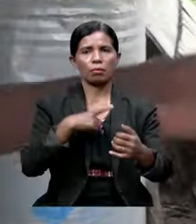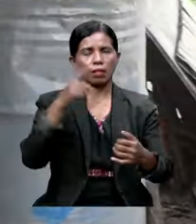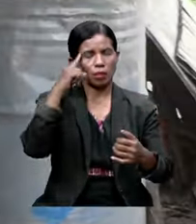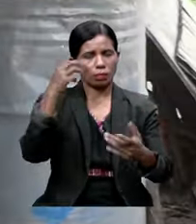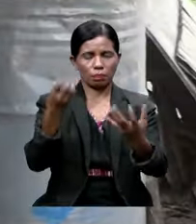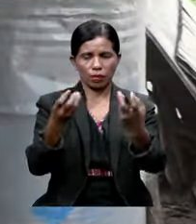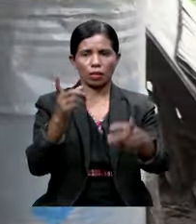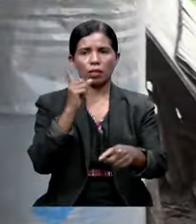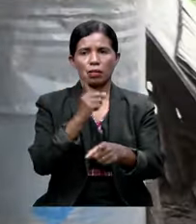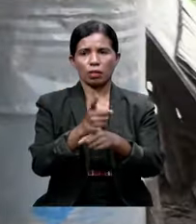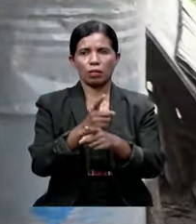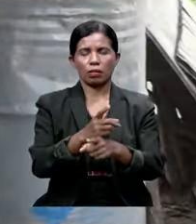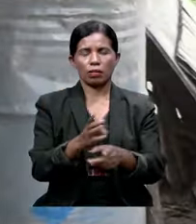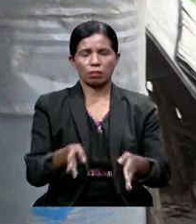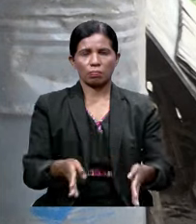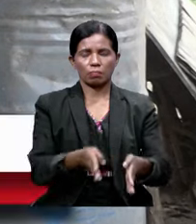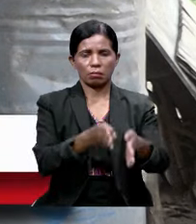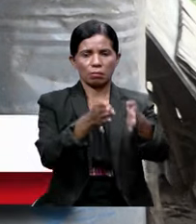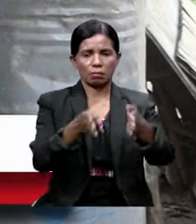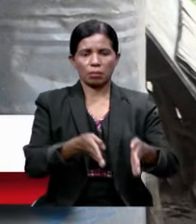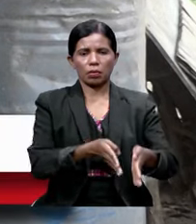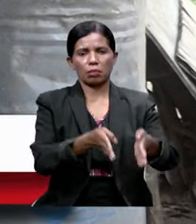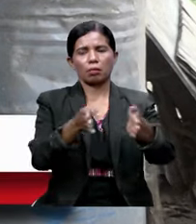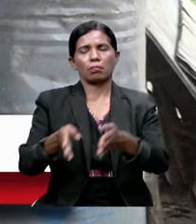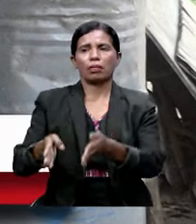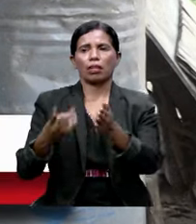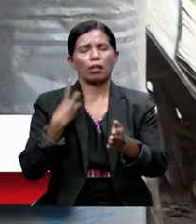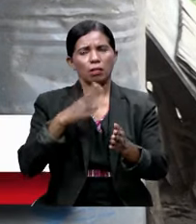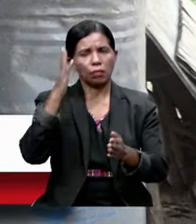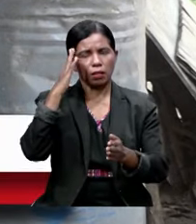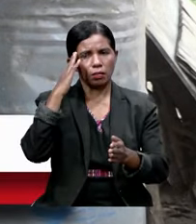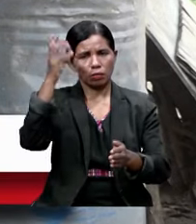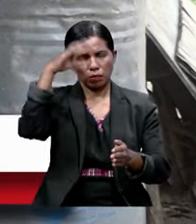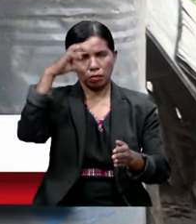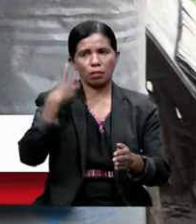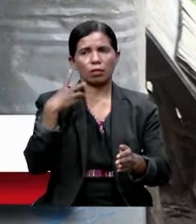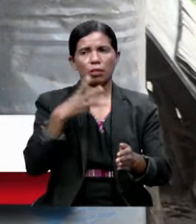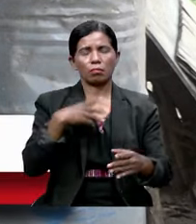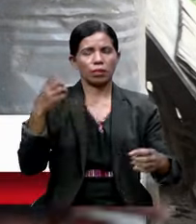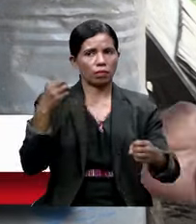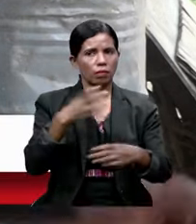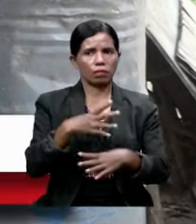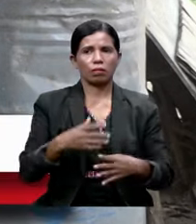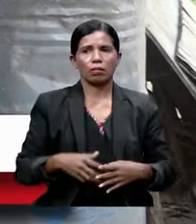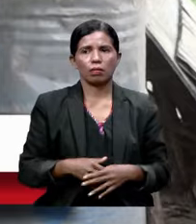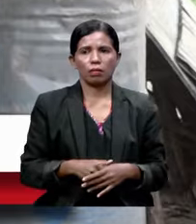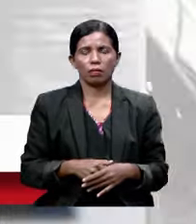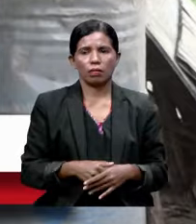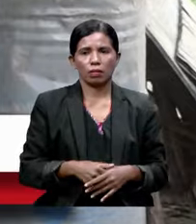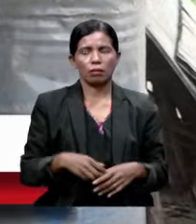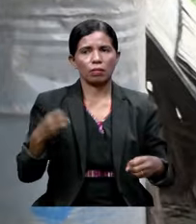vai paleter né. Então tem uma nessa uda na minha tramo vai da de né né mota